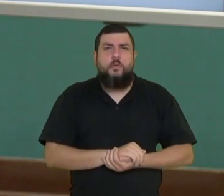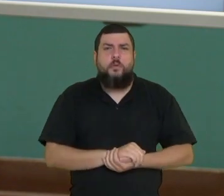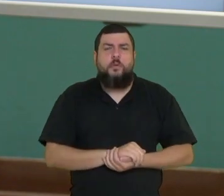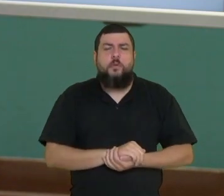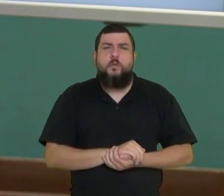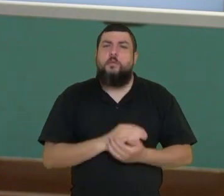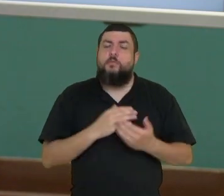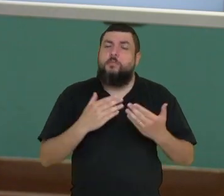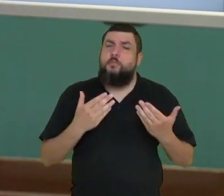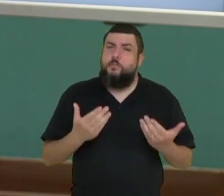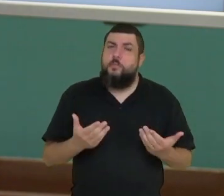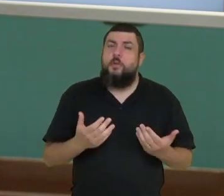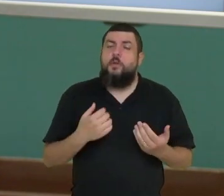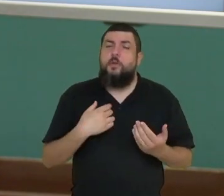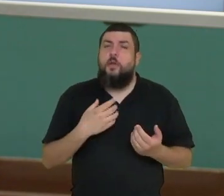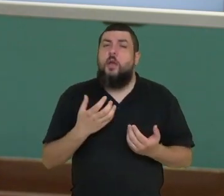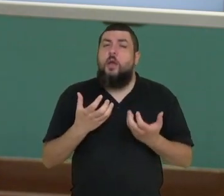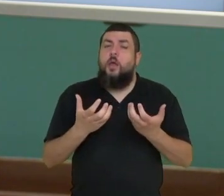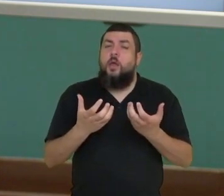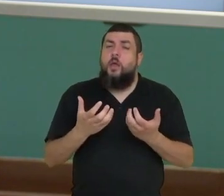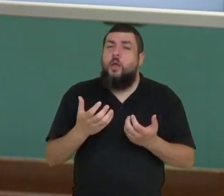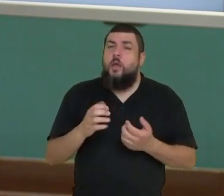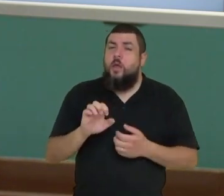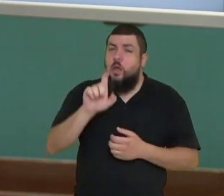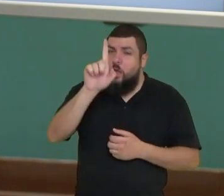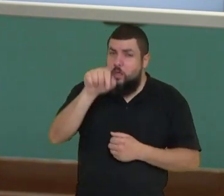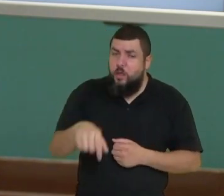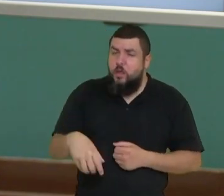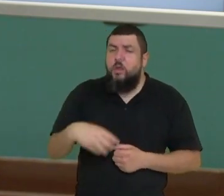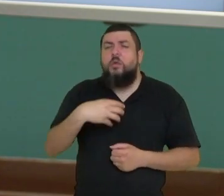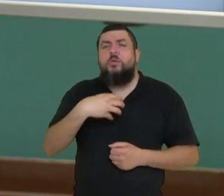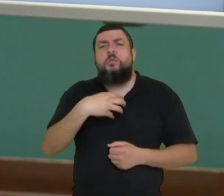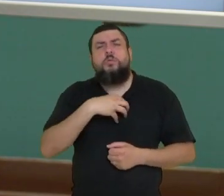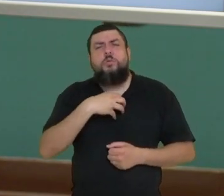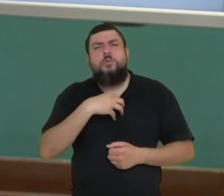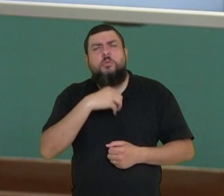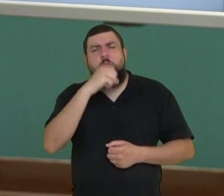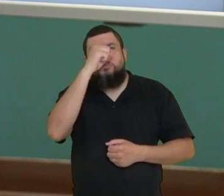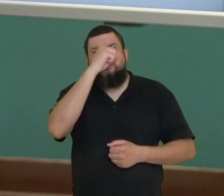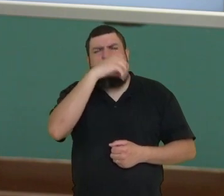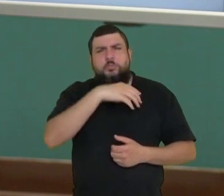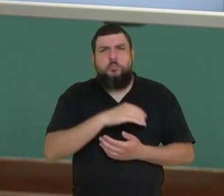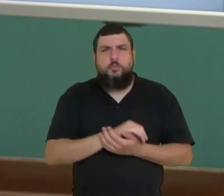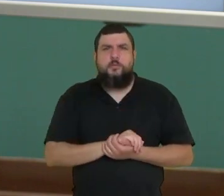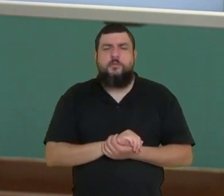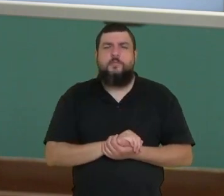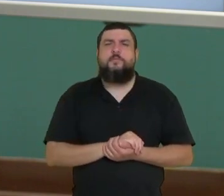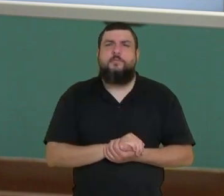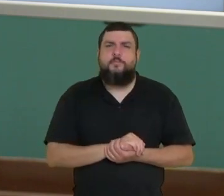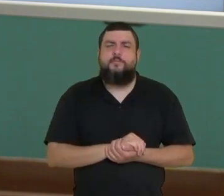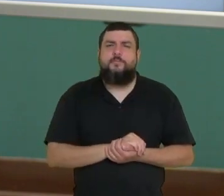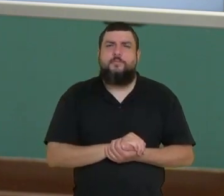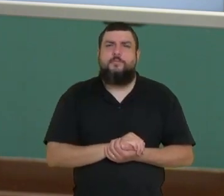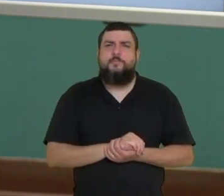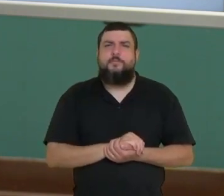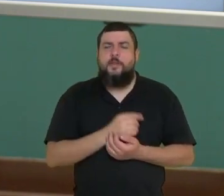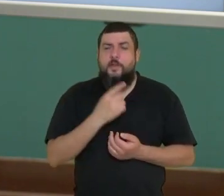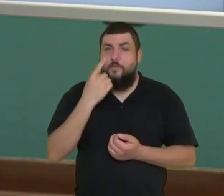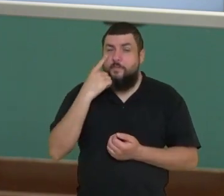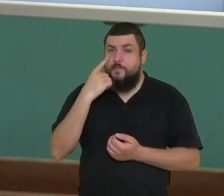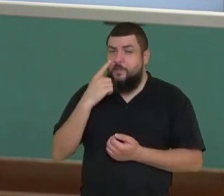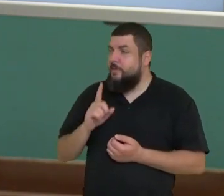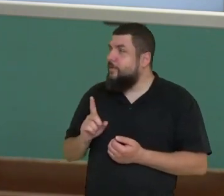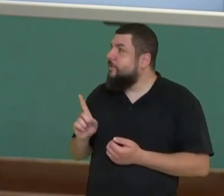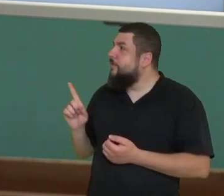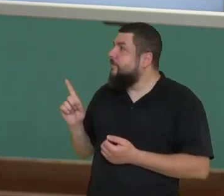um tanto rudimentar. É o que nós observamos aqui, no final do texto, para você olhar, do